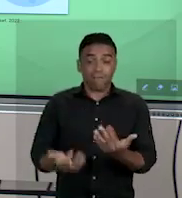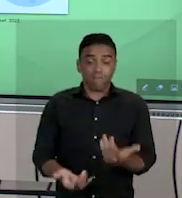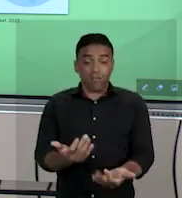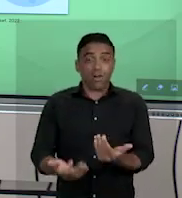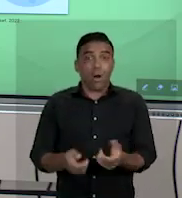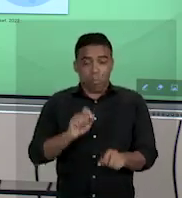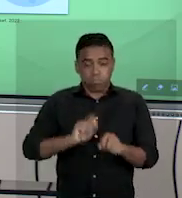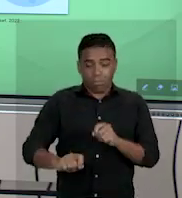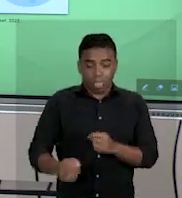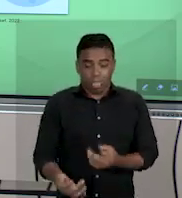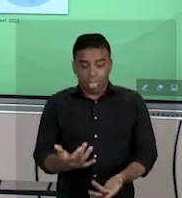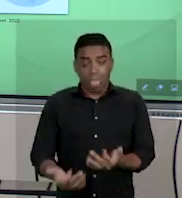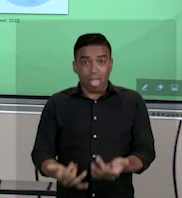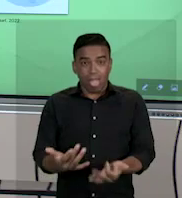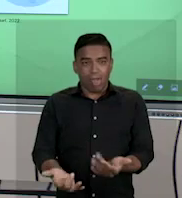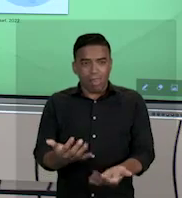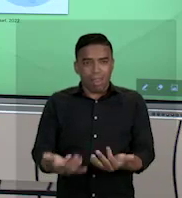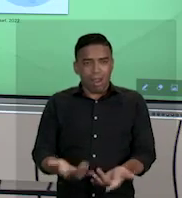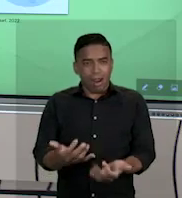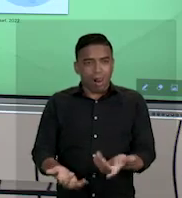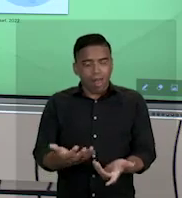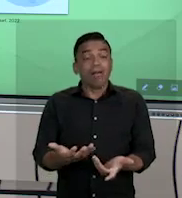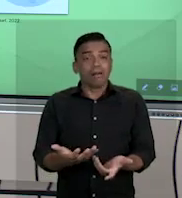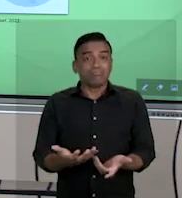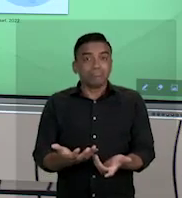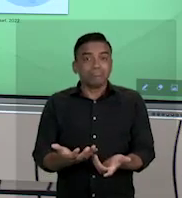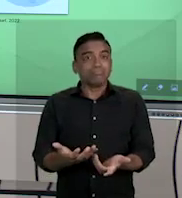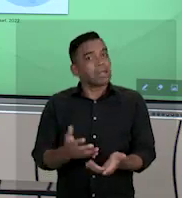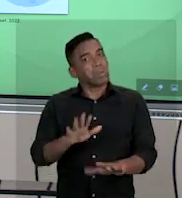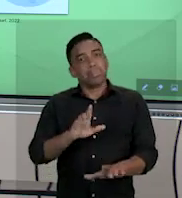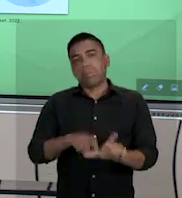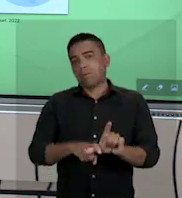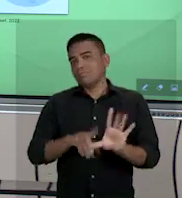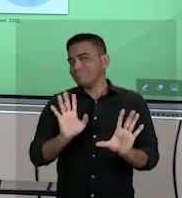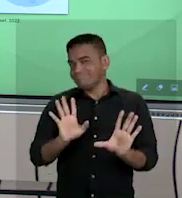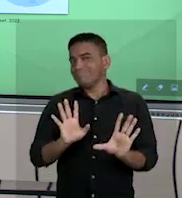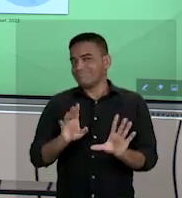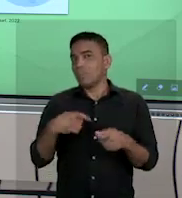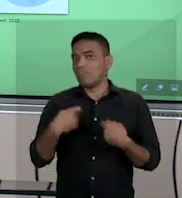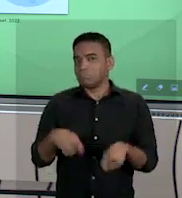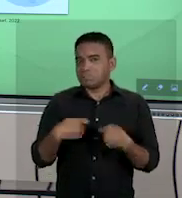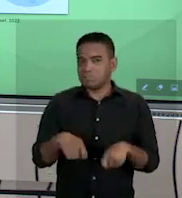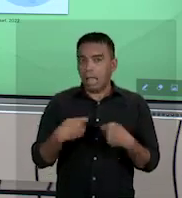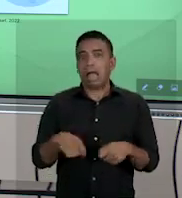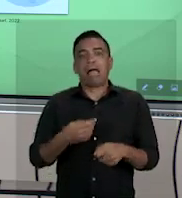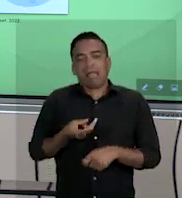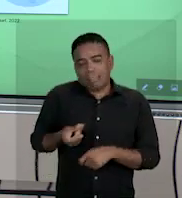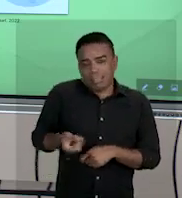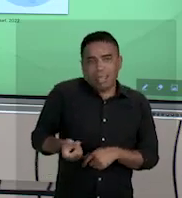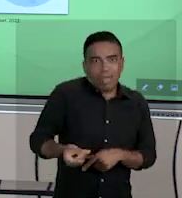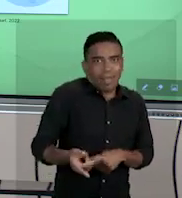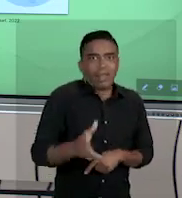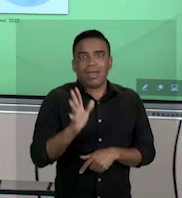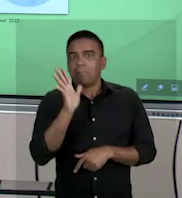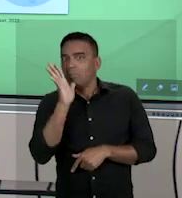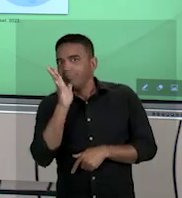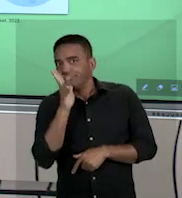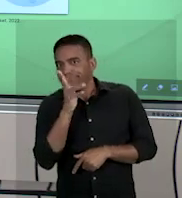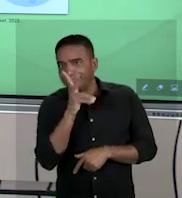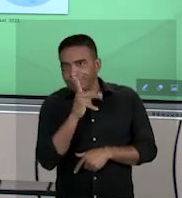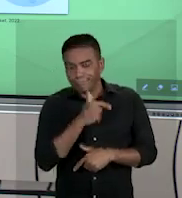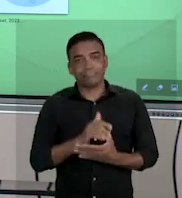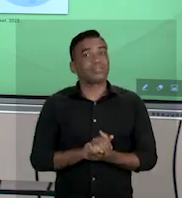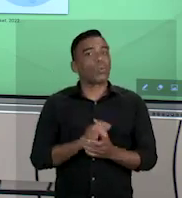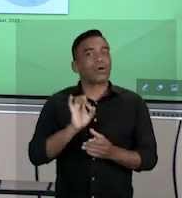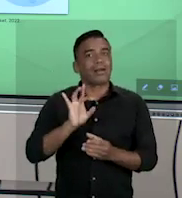consegue fornecer, né? Da queima da combustão ali de um fogão. Então, vai requerer muito mais tempo. Isso que